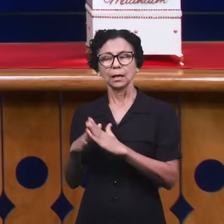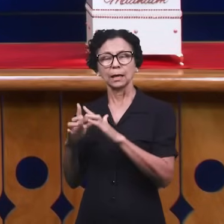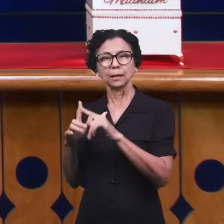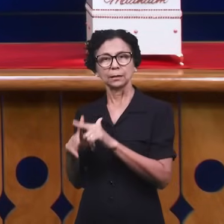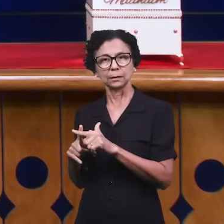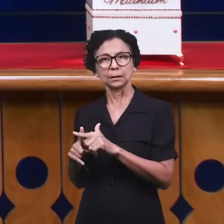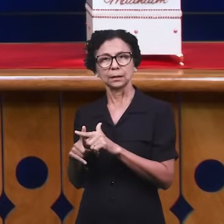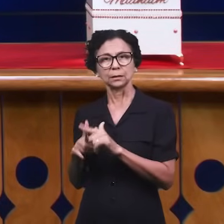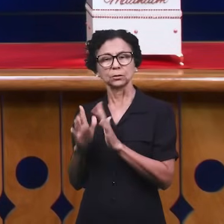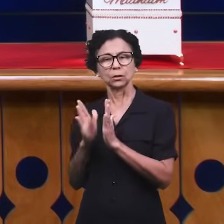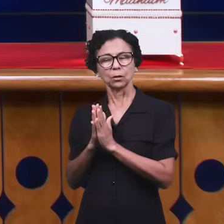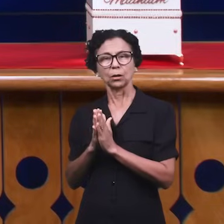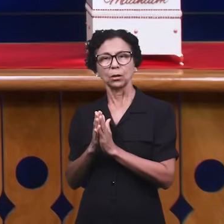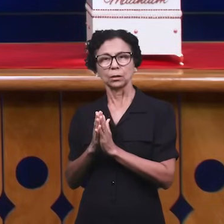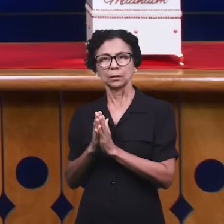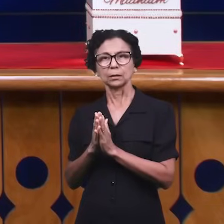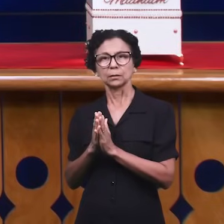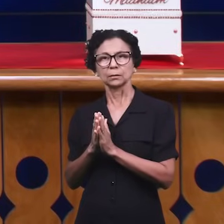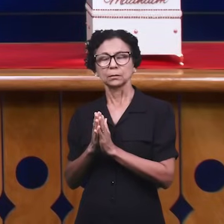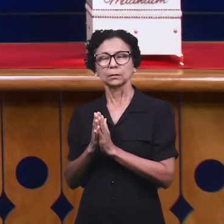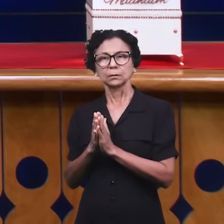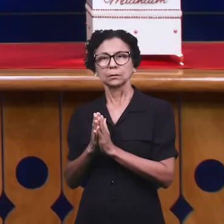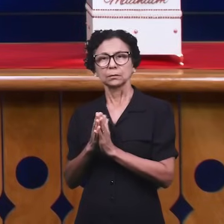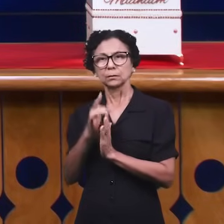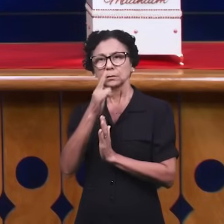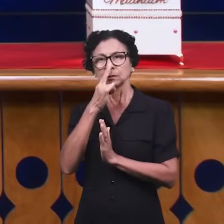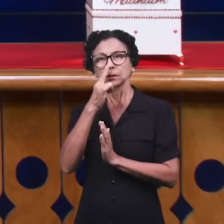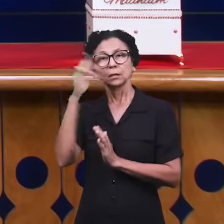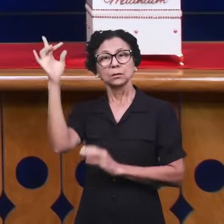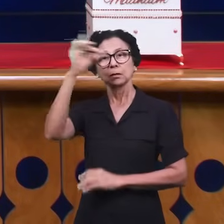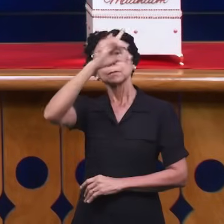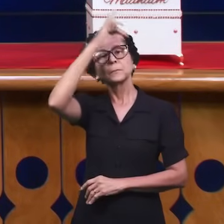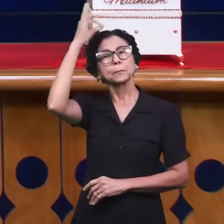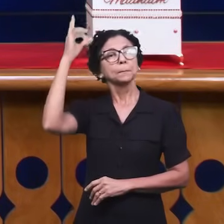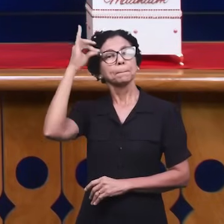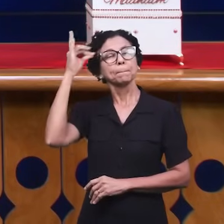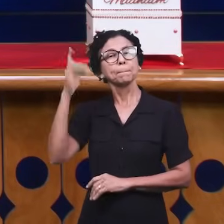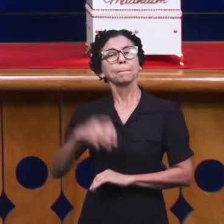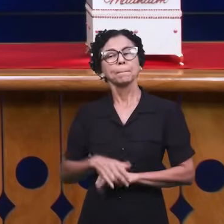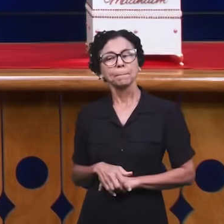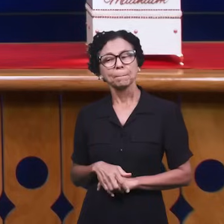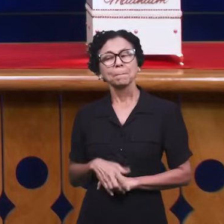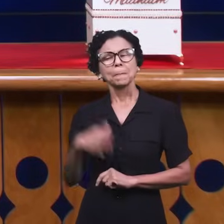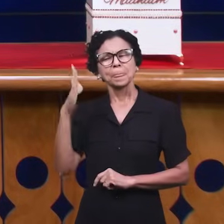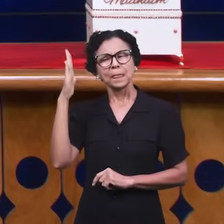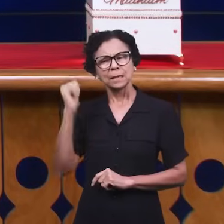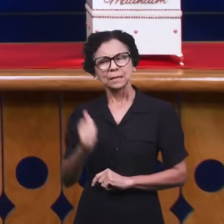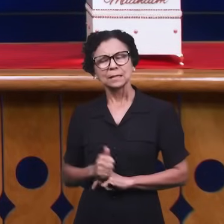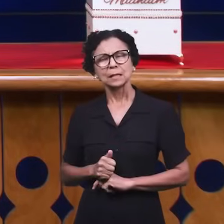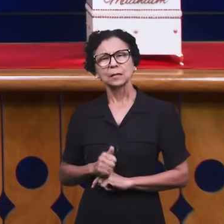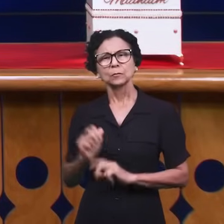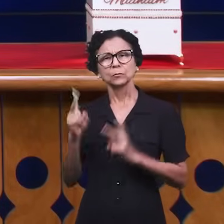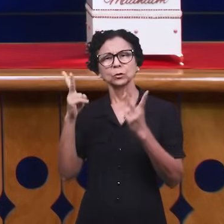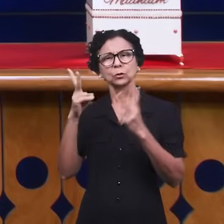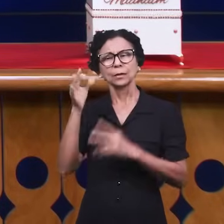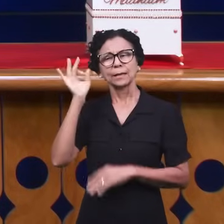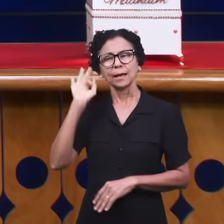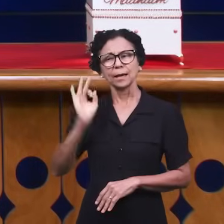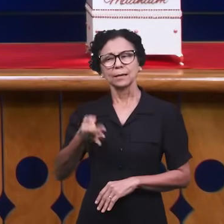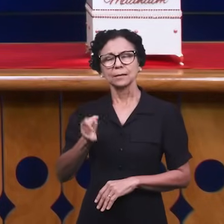ela busca, porque ela tem o Espírito Santo, porque ela sabe da vitória que